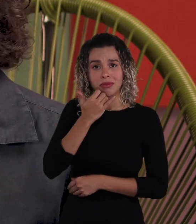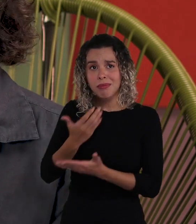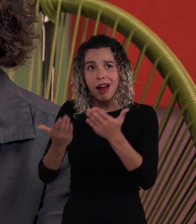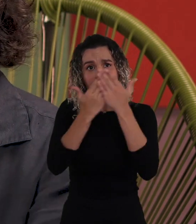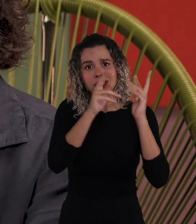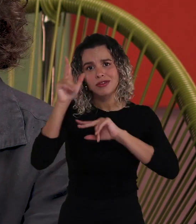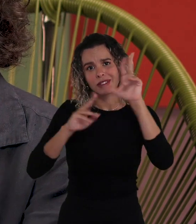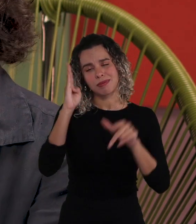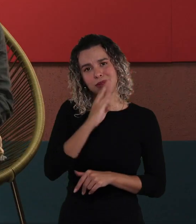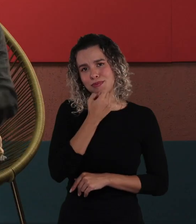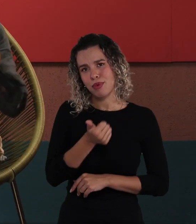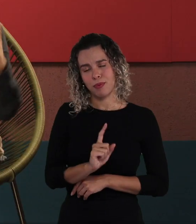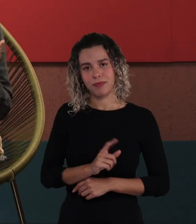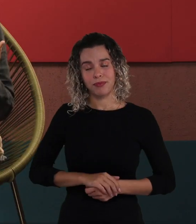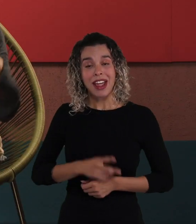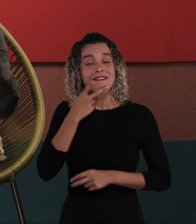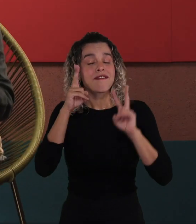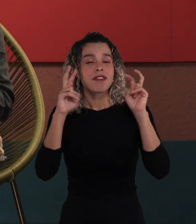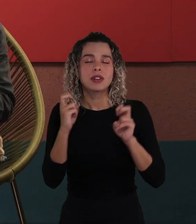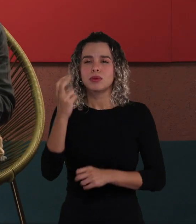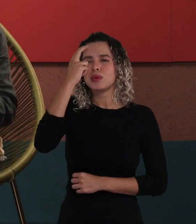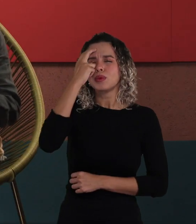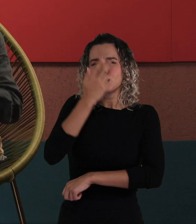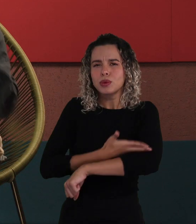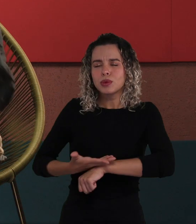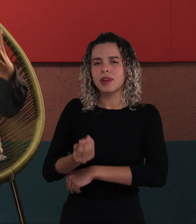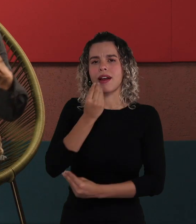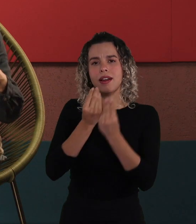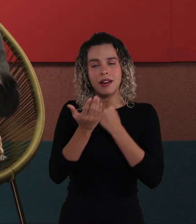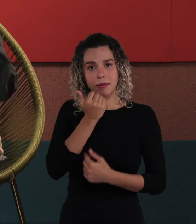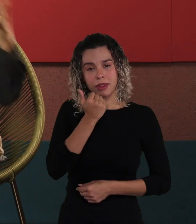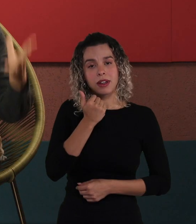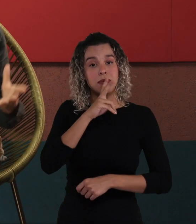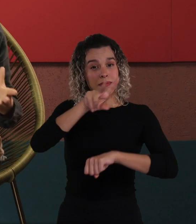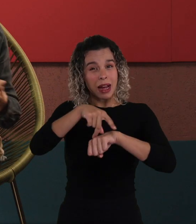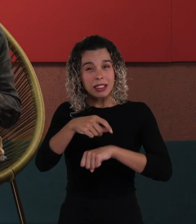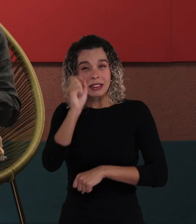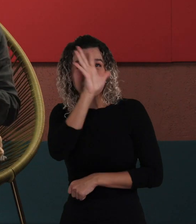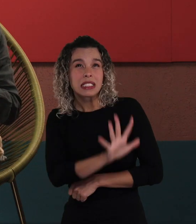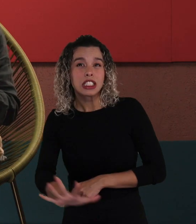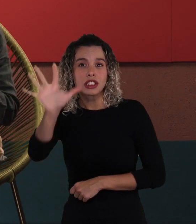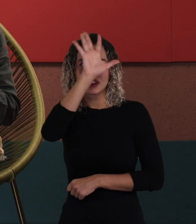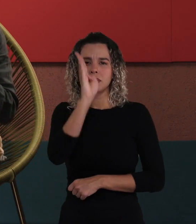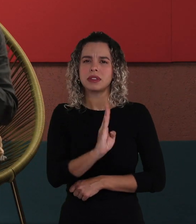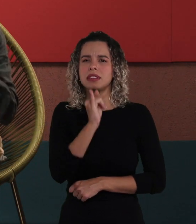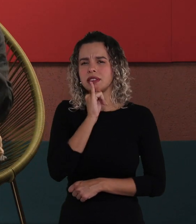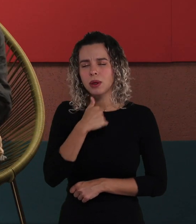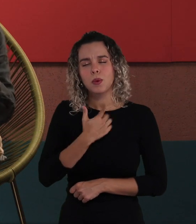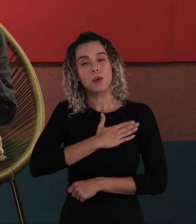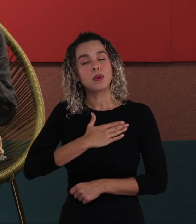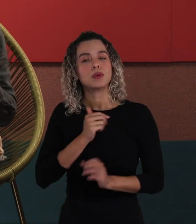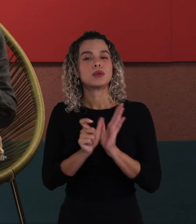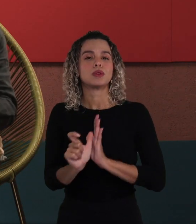perca a diversidade do Brasil. Quando a gente vai falar de cultura alimentar de um país, principalmente continental como o Brasil, eu gosto muito